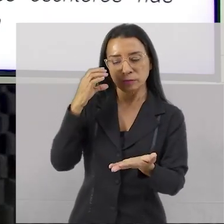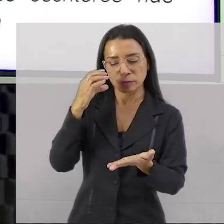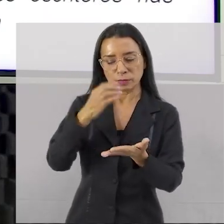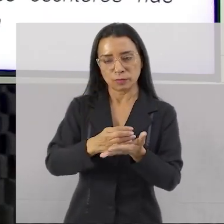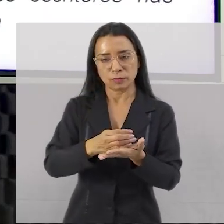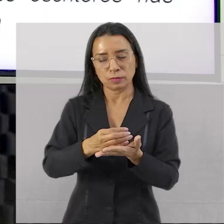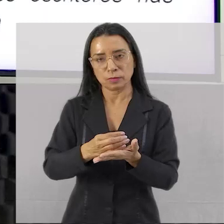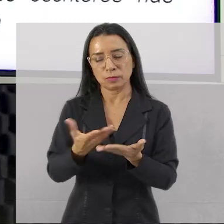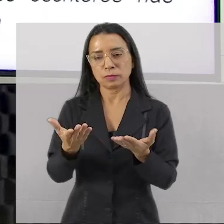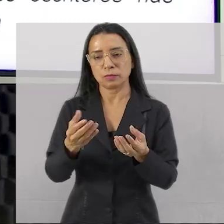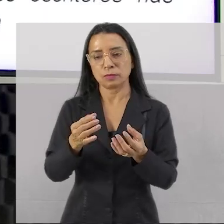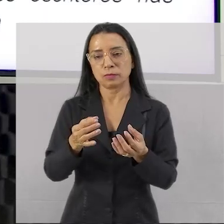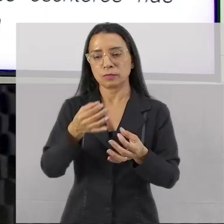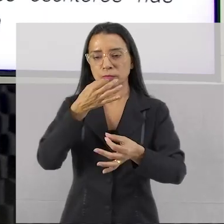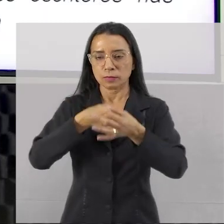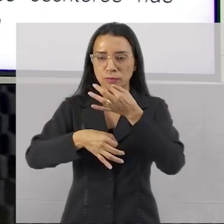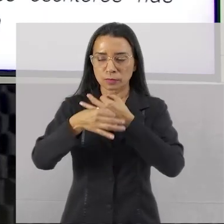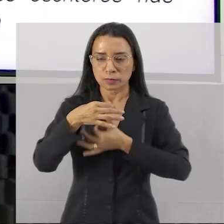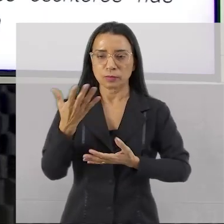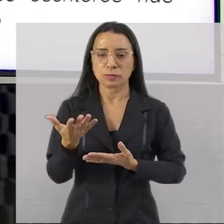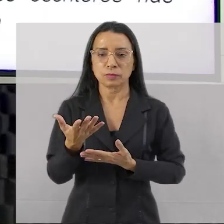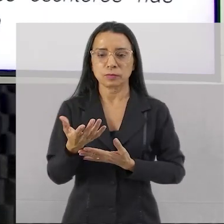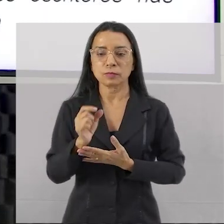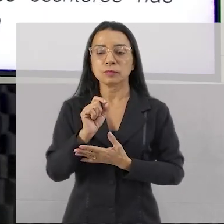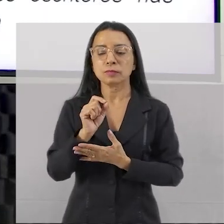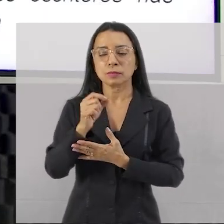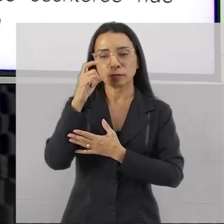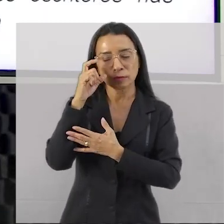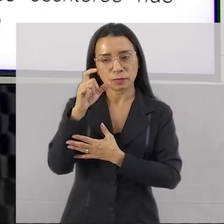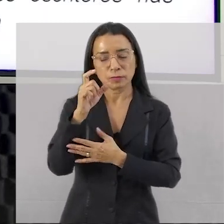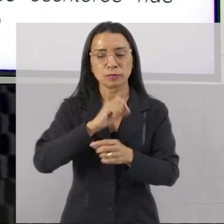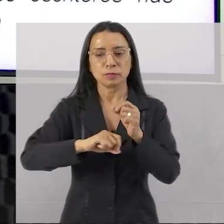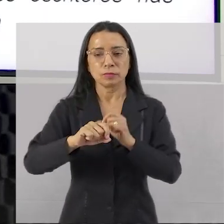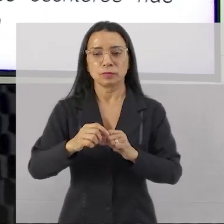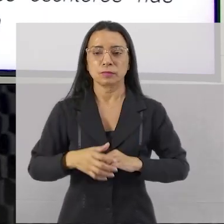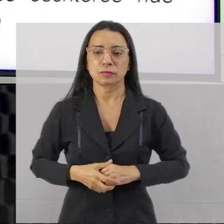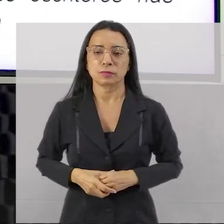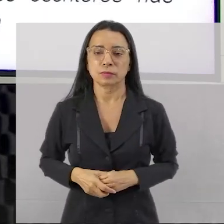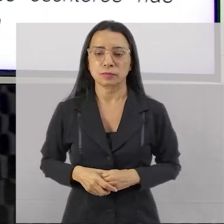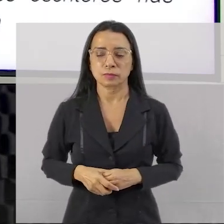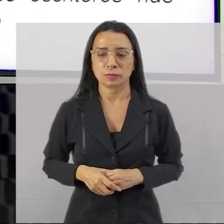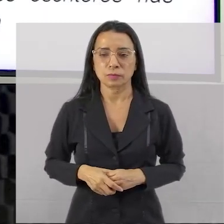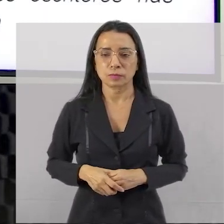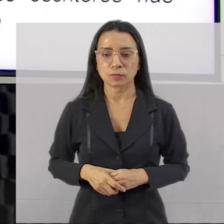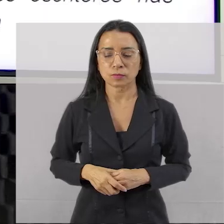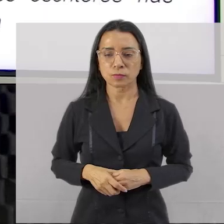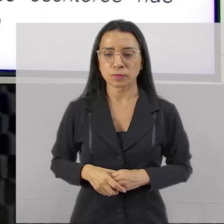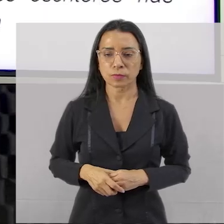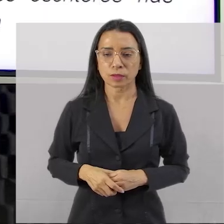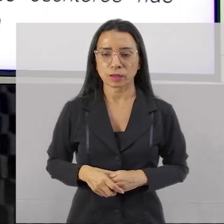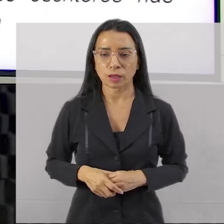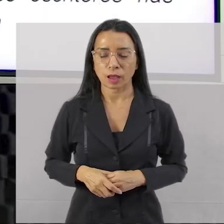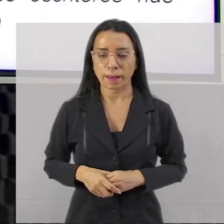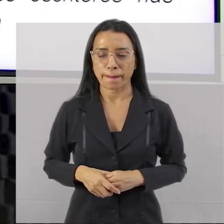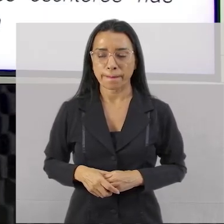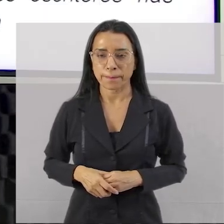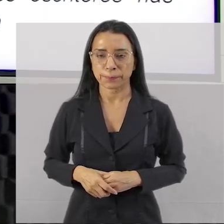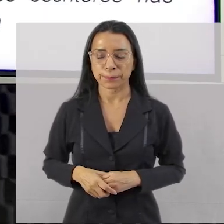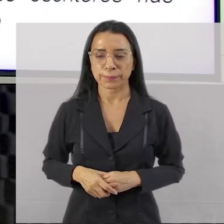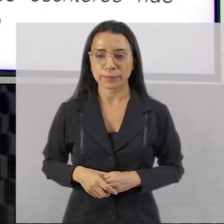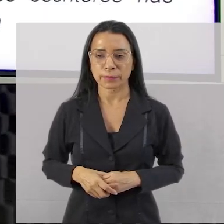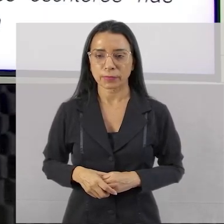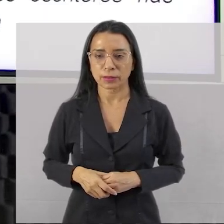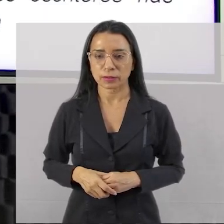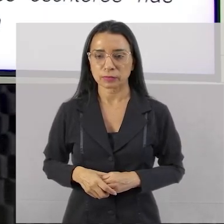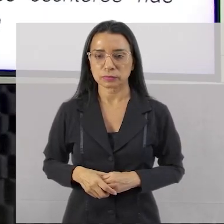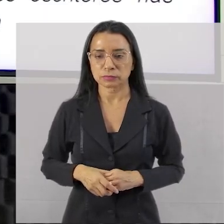argumentação, tá? Isso é muito interessante mesmo. E mais, e contexto que ele está inserido, haja